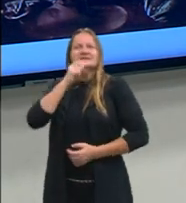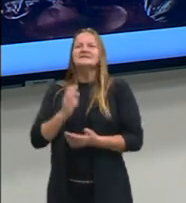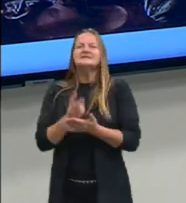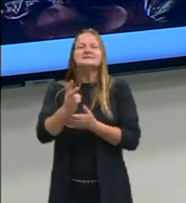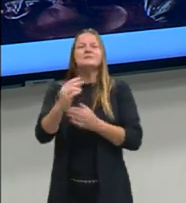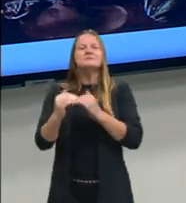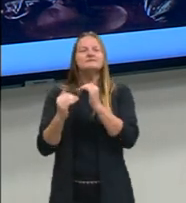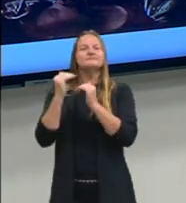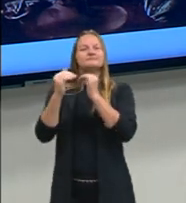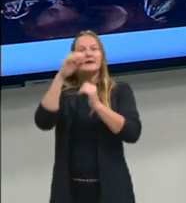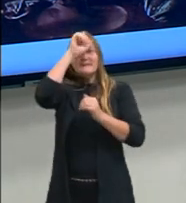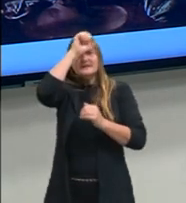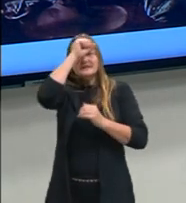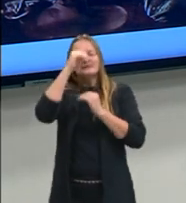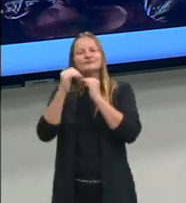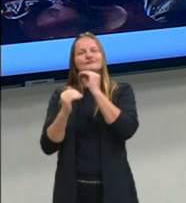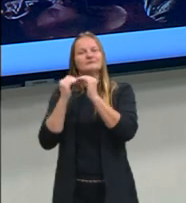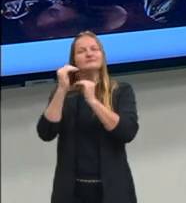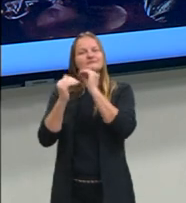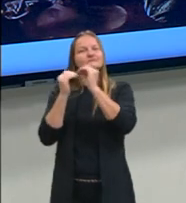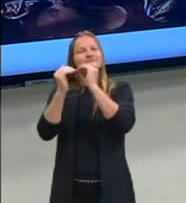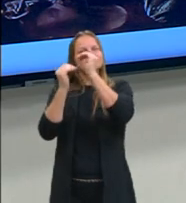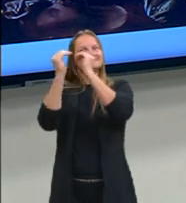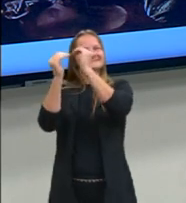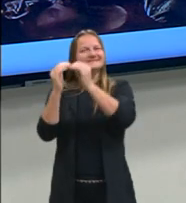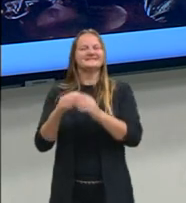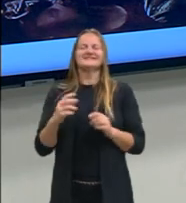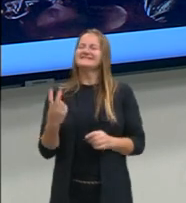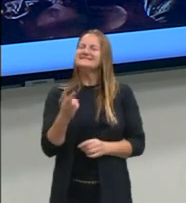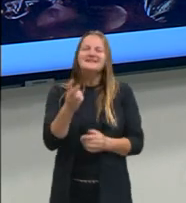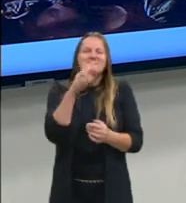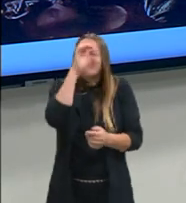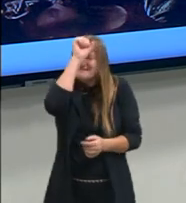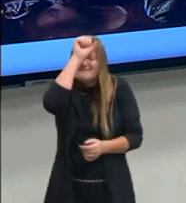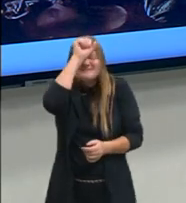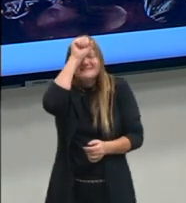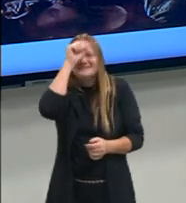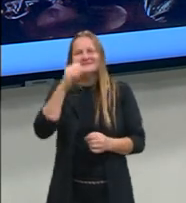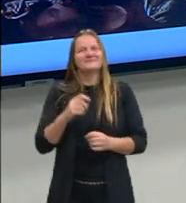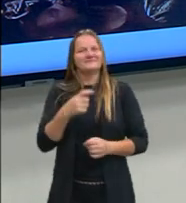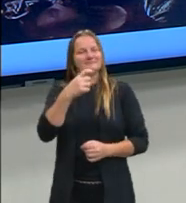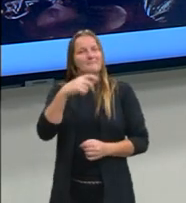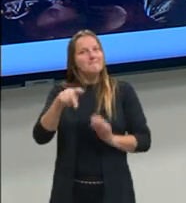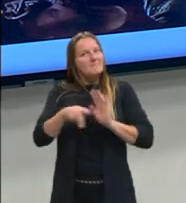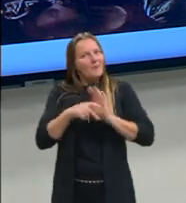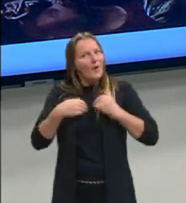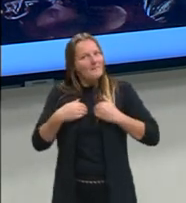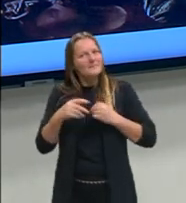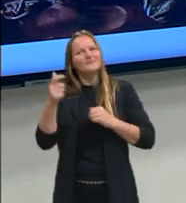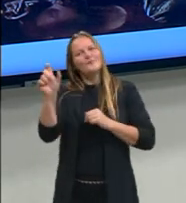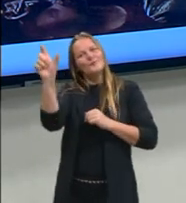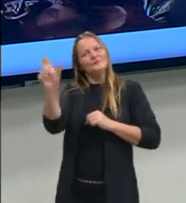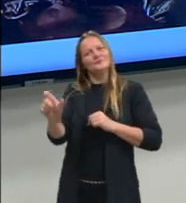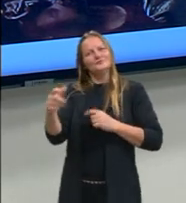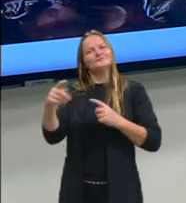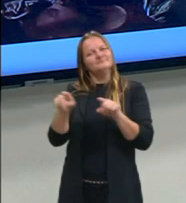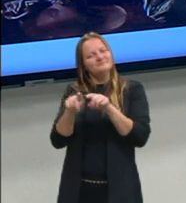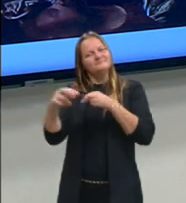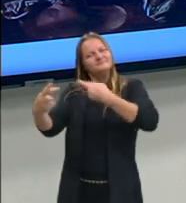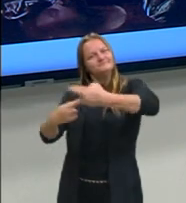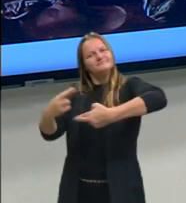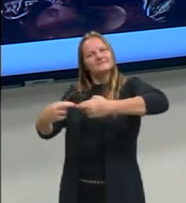eternos aprendizes estaremos tomando conhecimento do nosso e conhecimento do outro e aqui nesse processo que vai ser